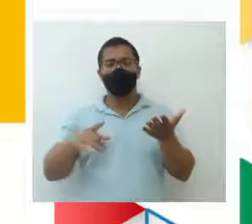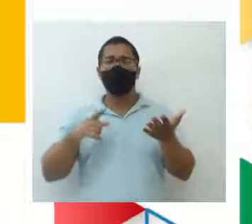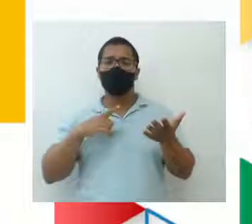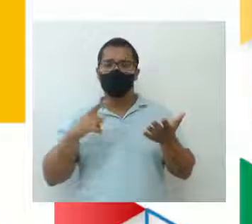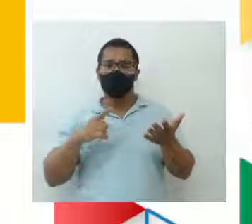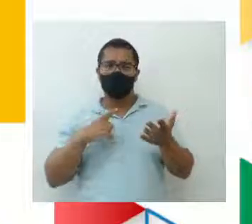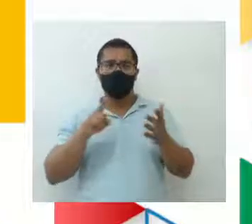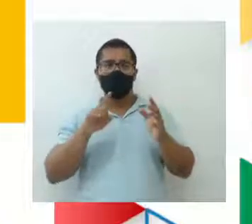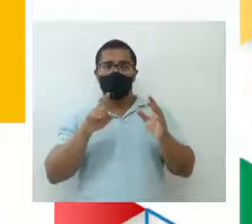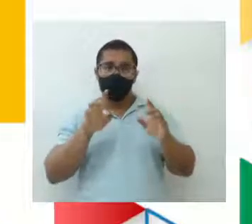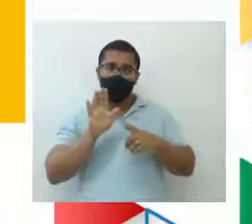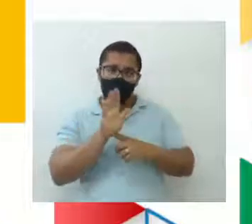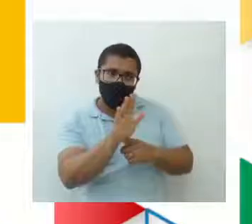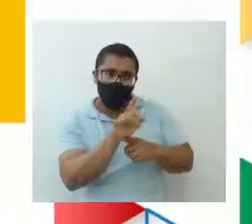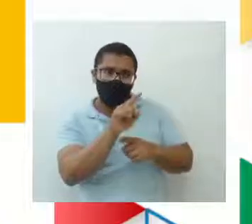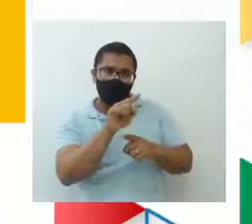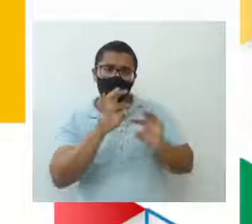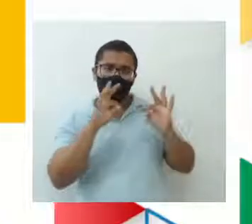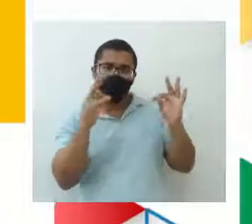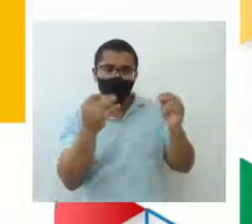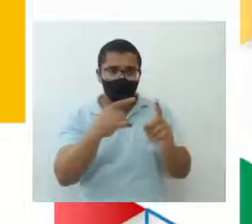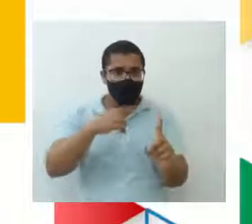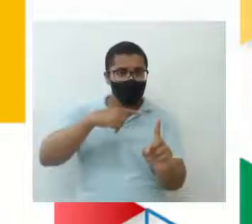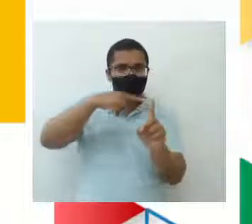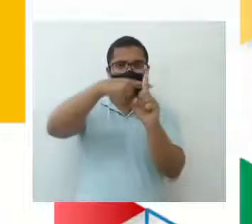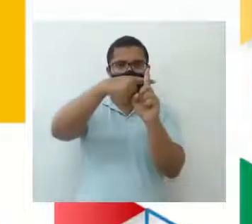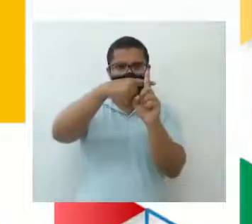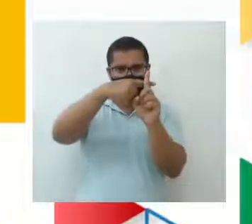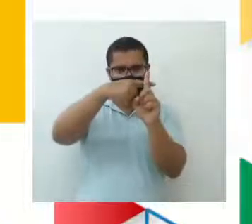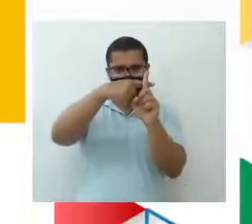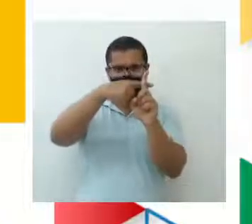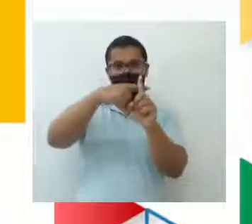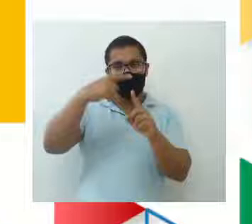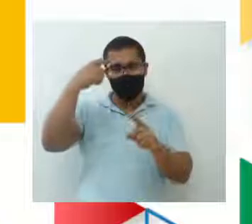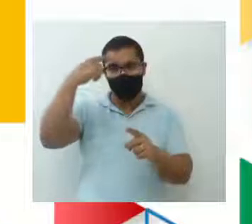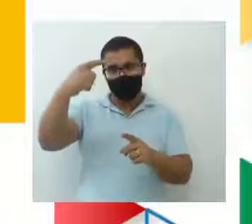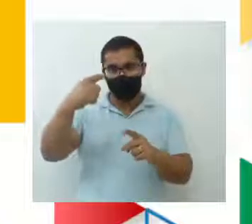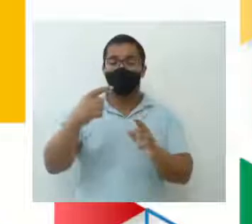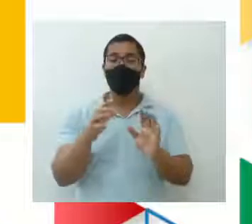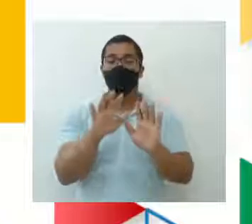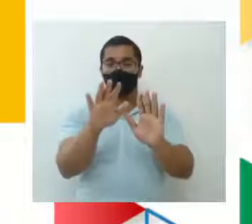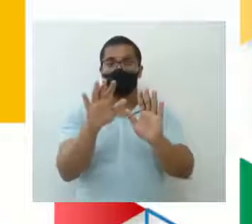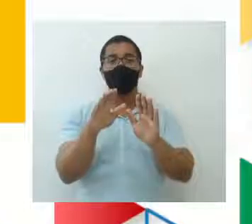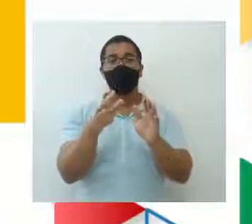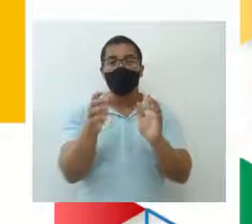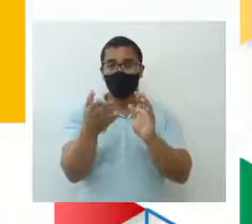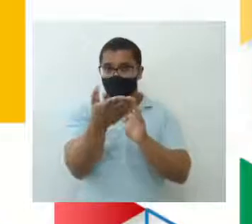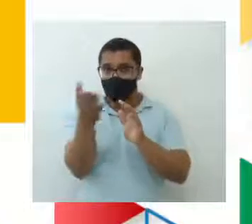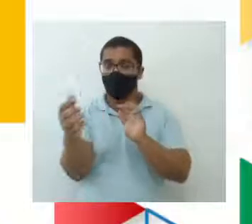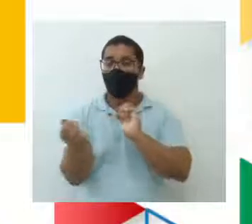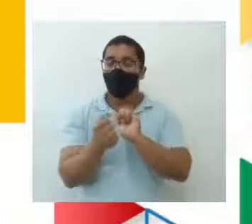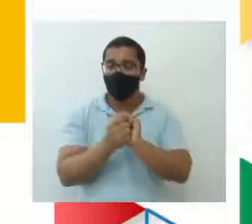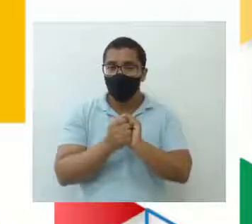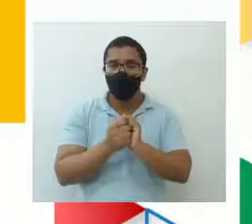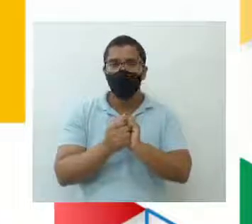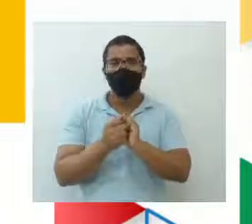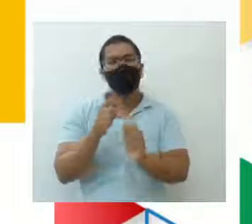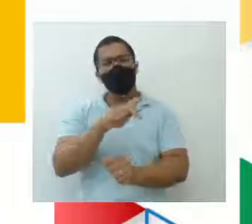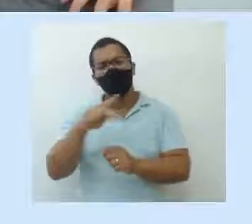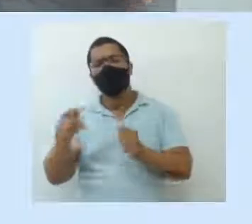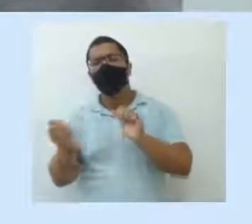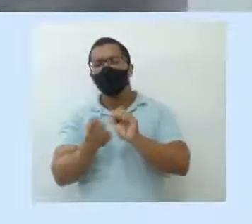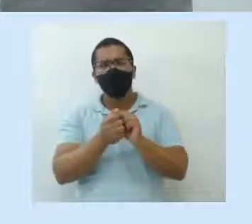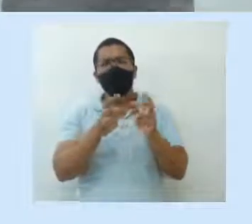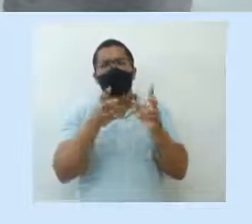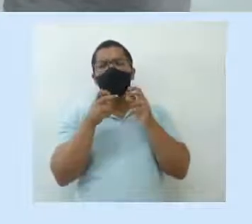pelo positivismo. Gostaria que vocês, com os seus professores, observassem o que é o positivismo,